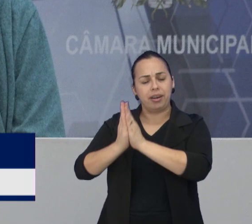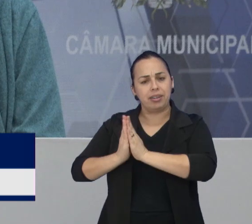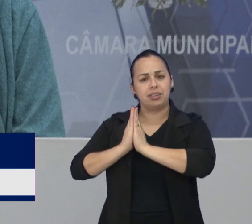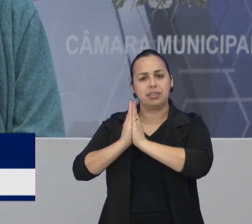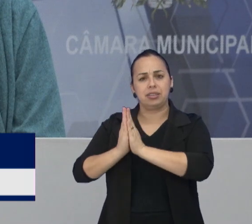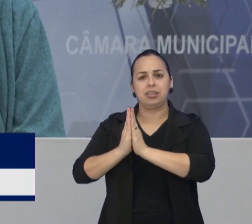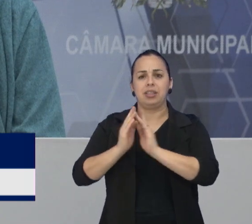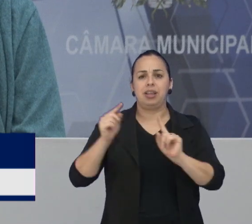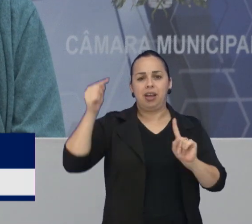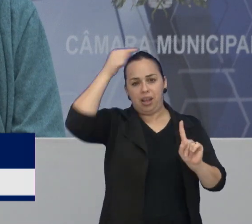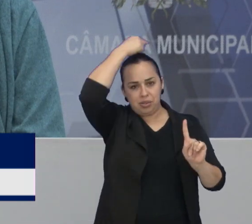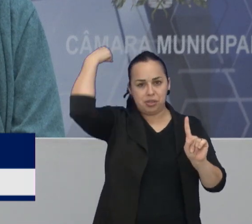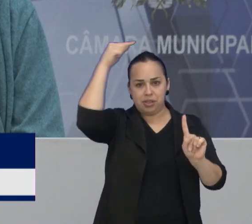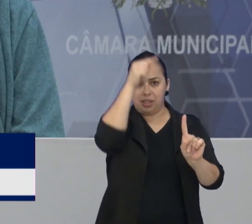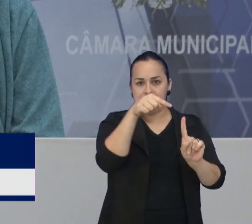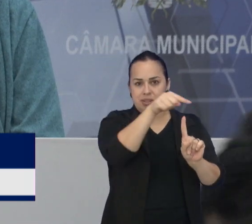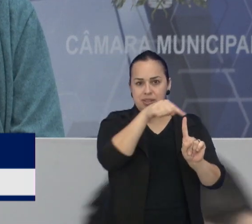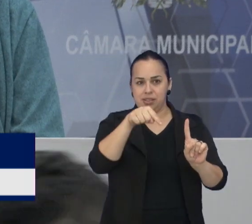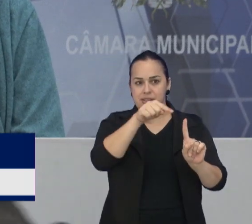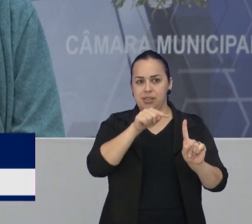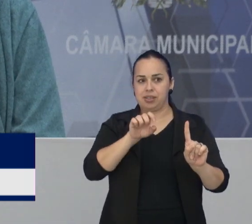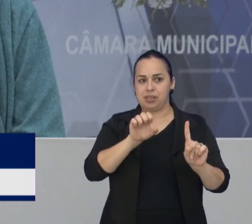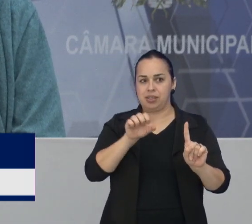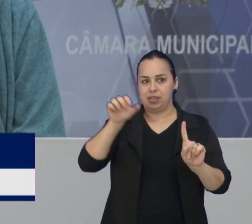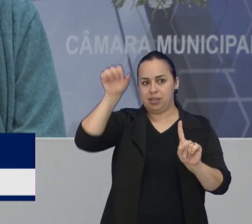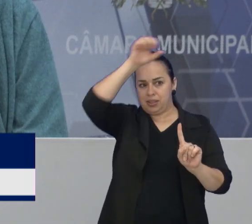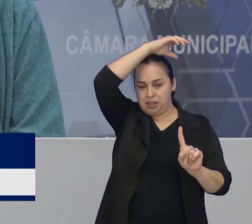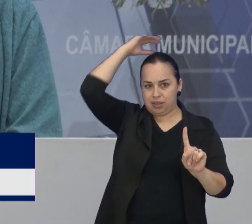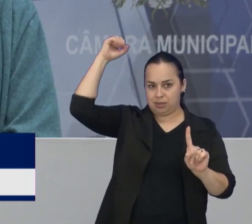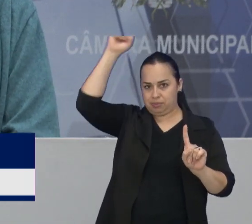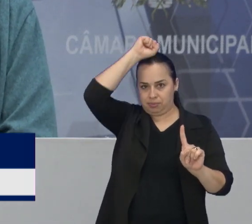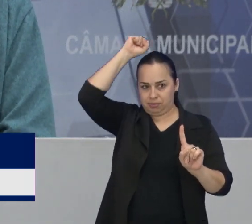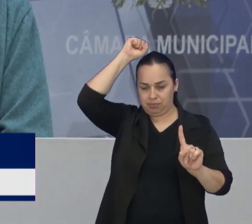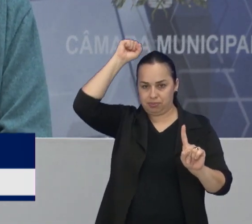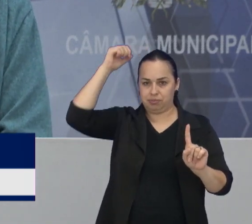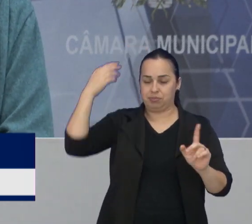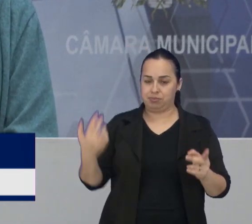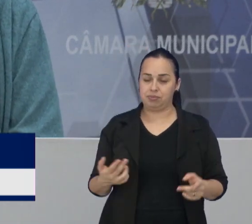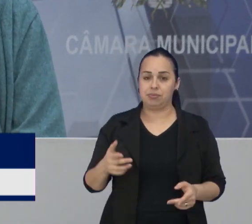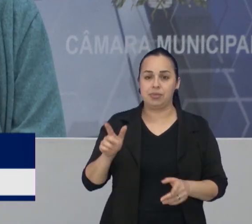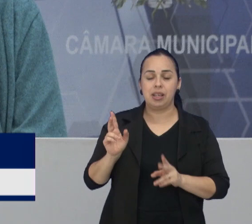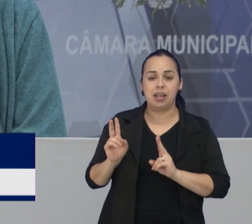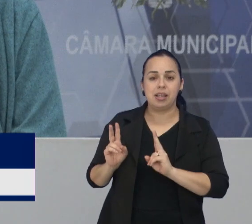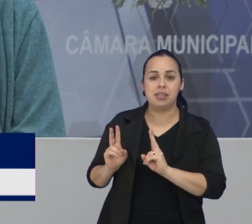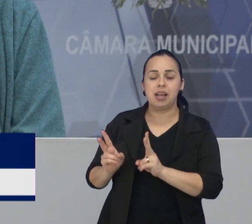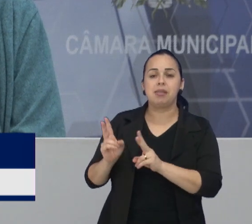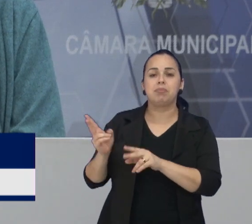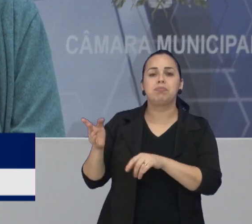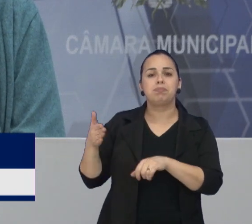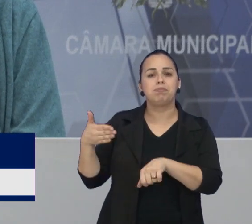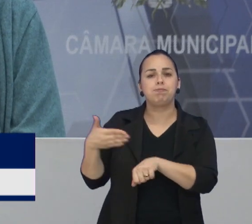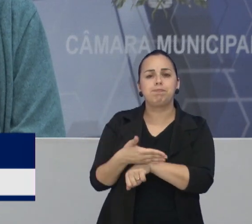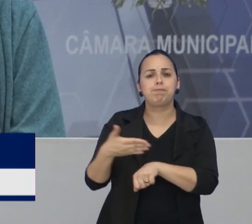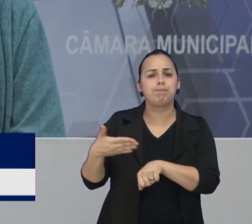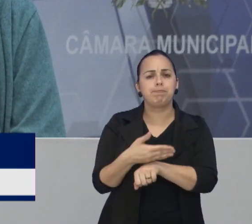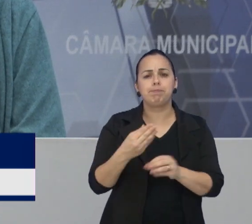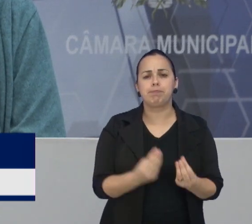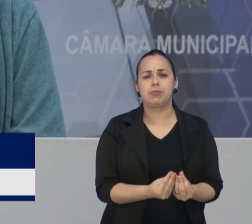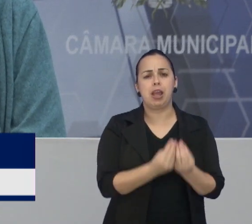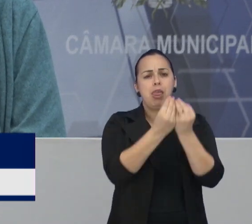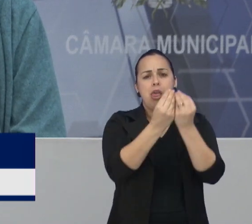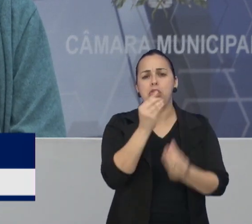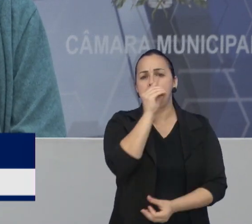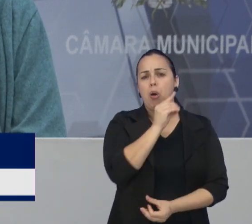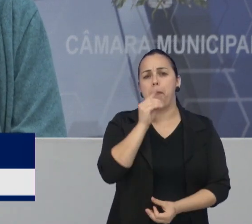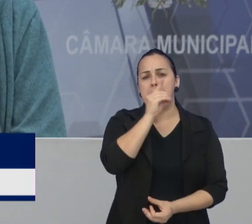São Sebastião, Nossa Senhora Aparecida e São Benedito. Sua presença era constante nas missas